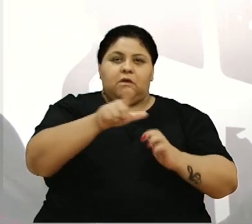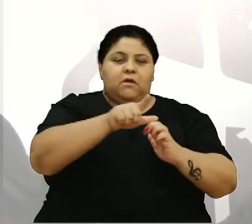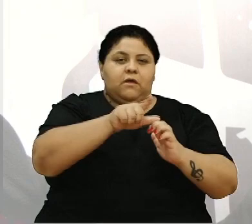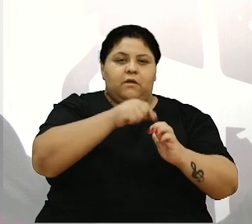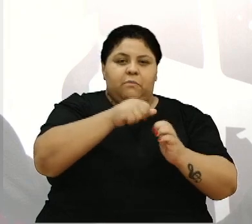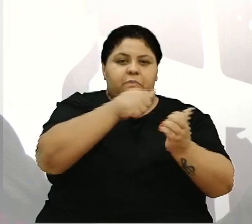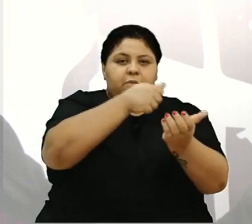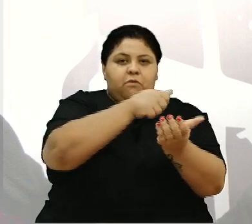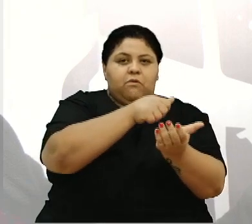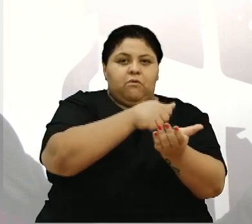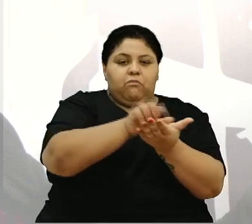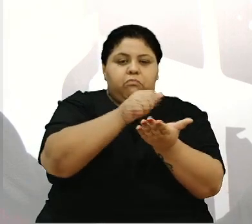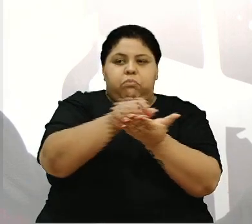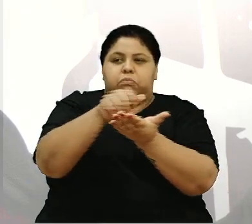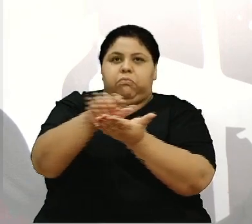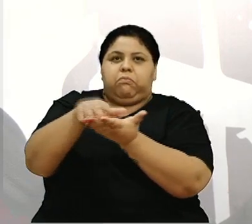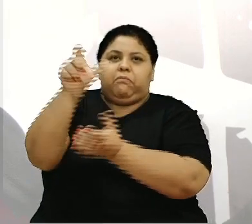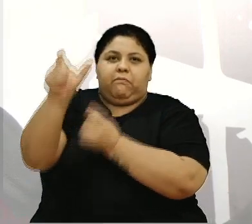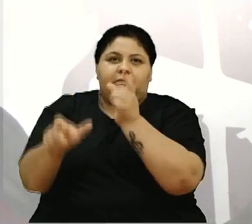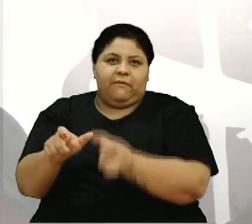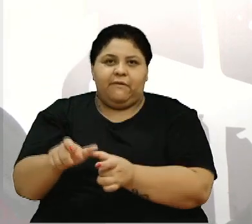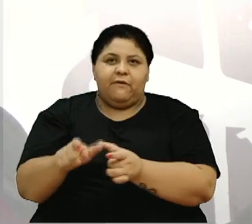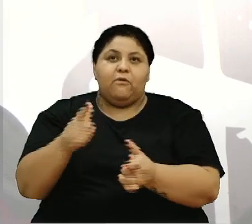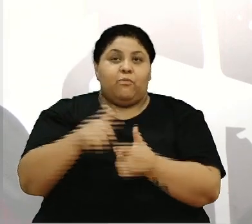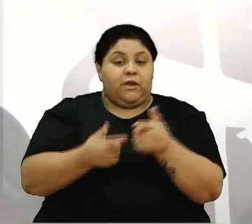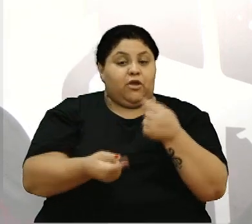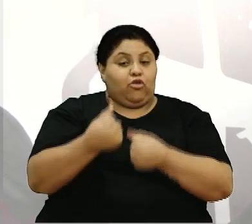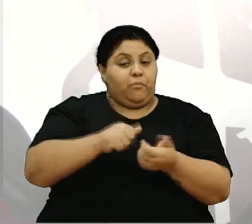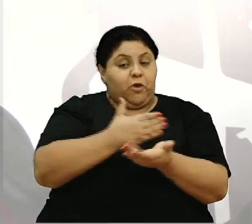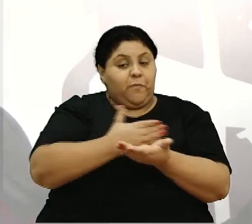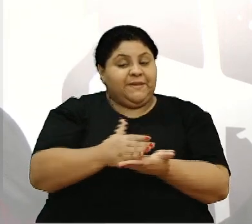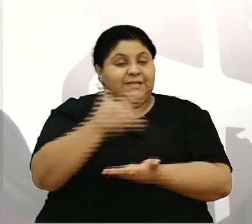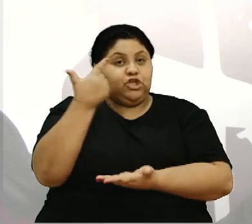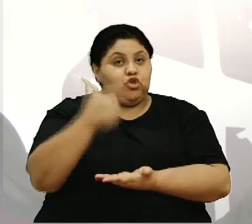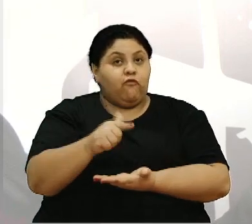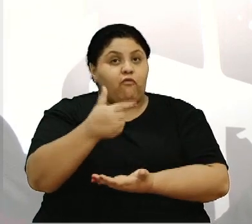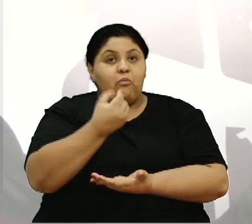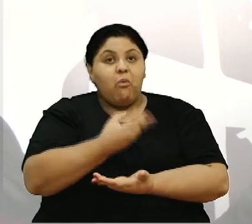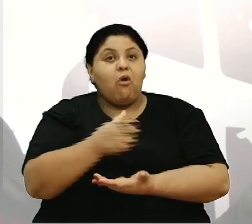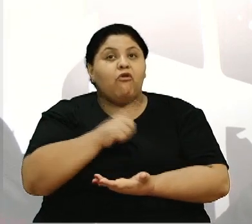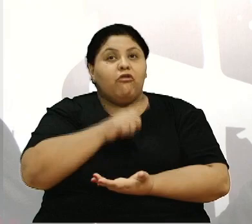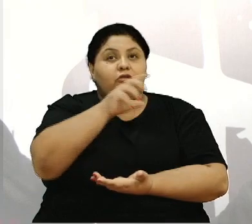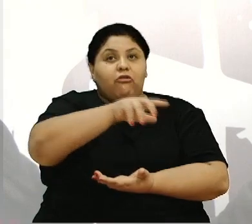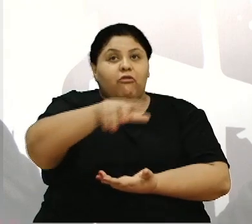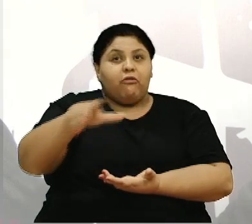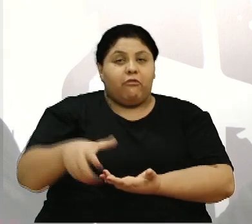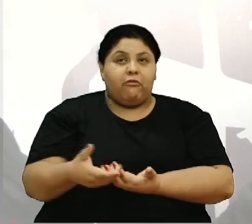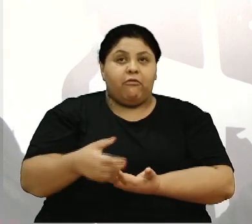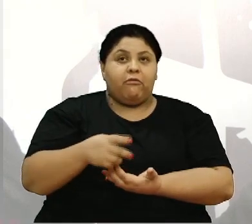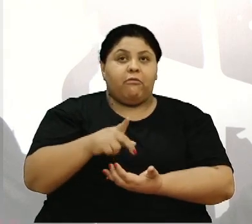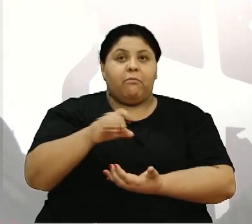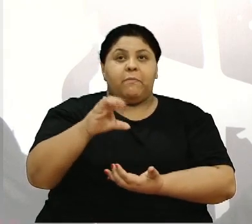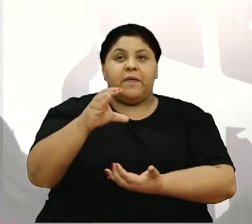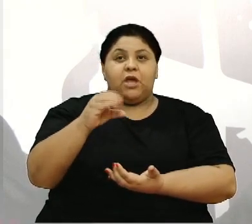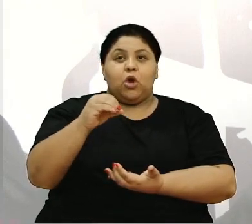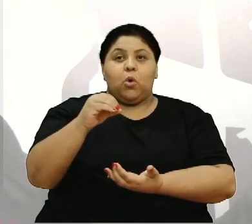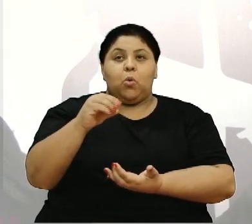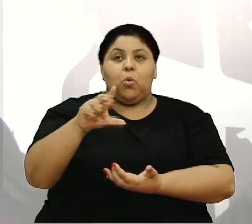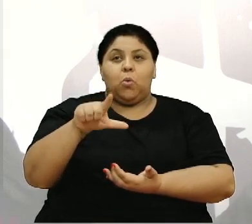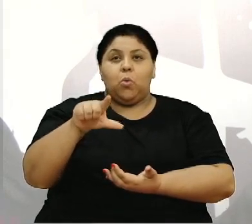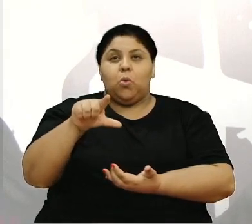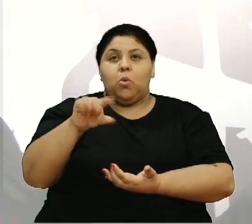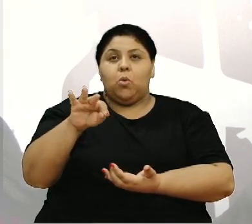pessoas, porque realmente até a economia decolar de novo, tem setores como a apicultura, o agronegócio,